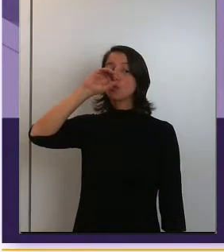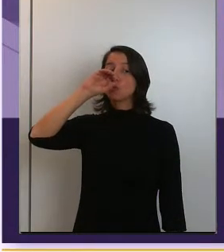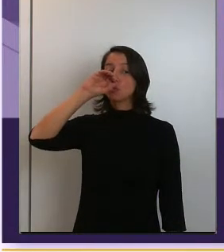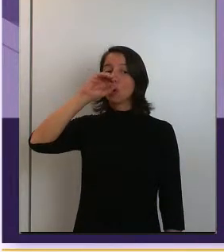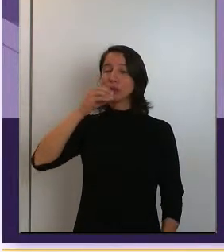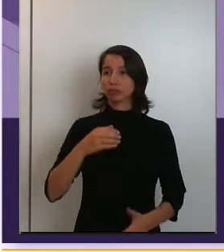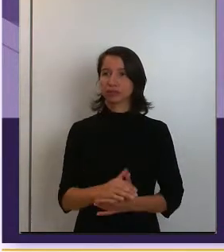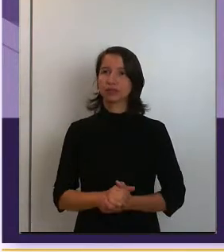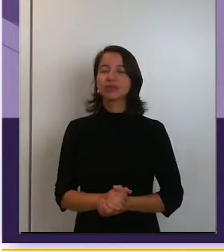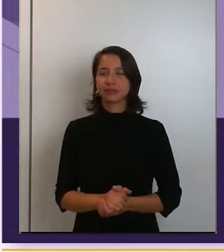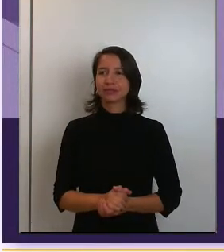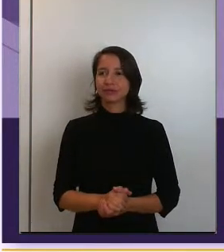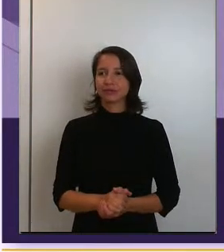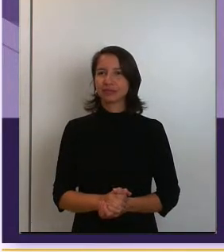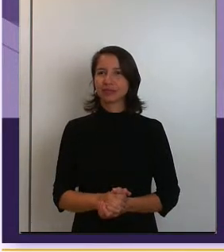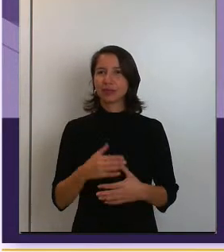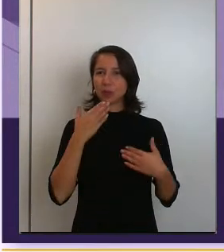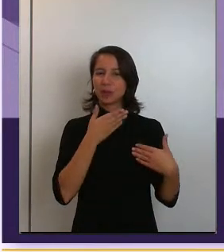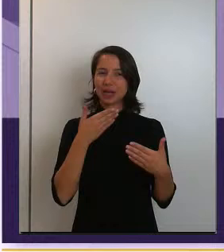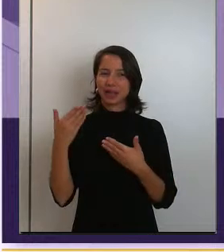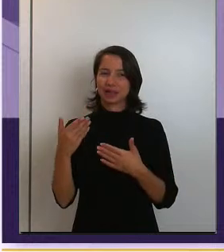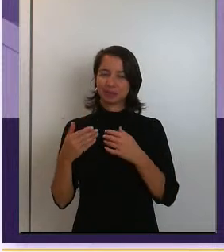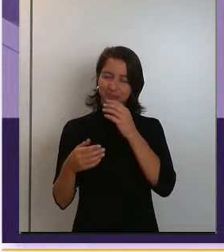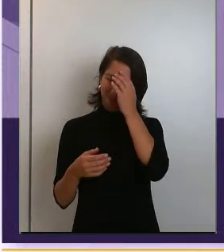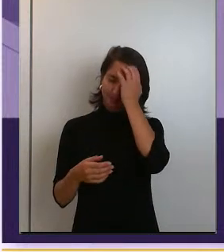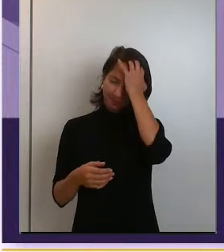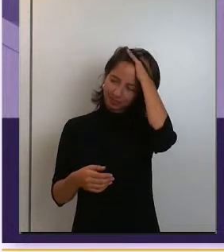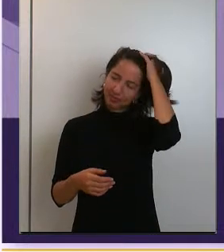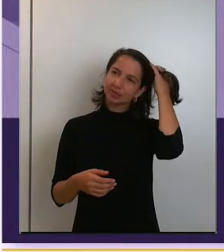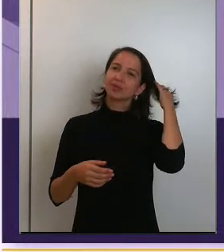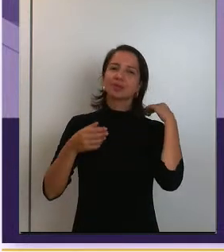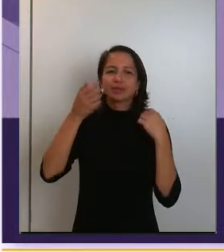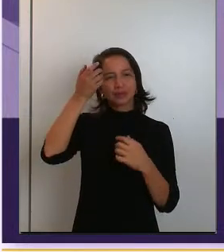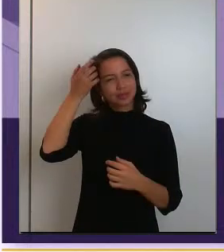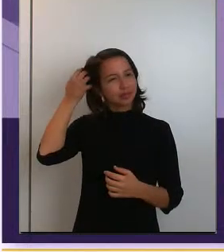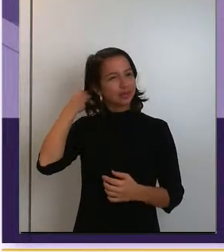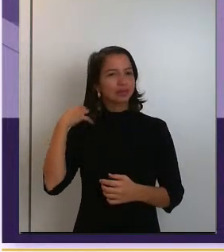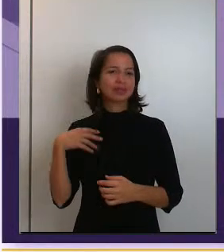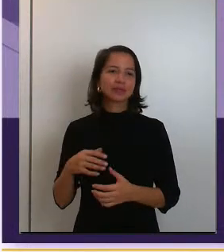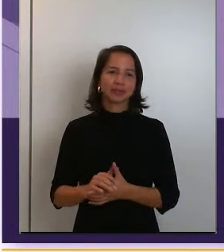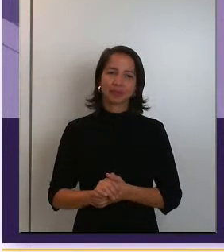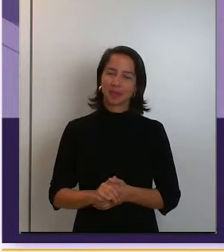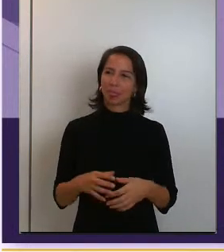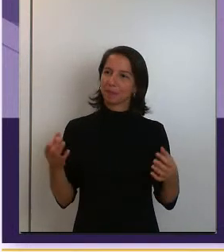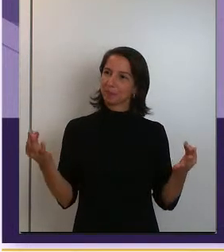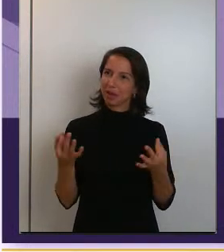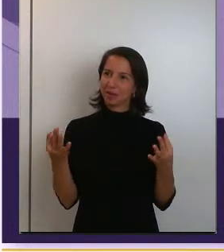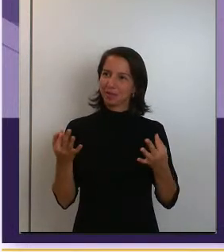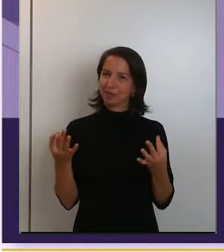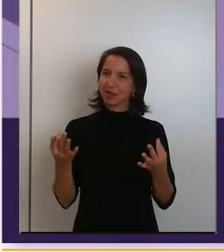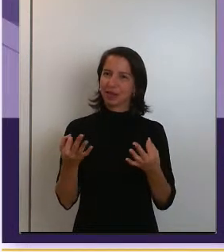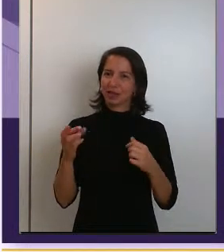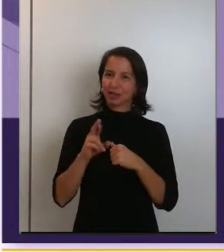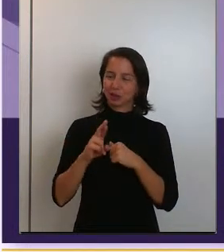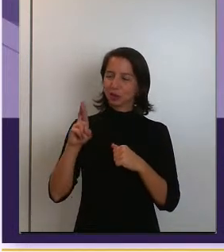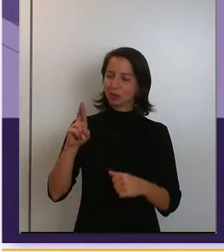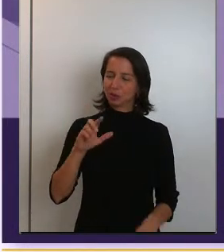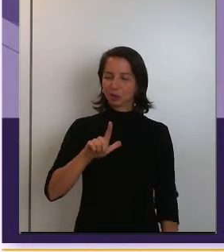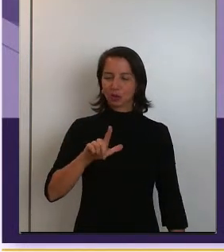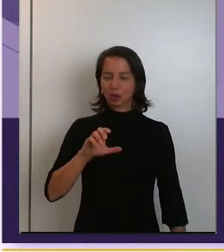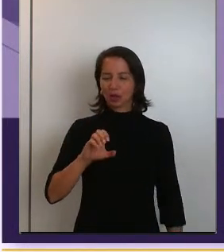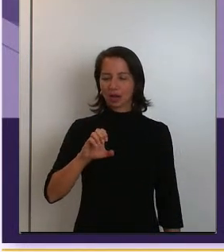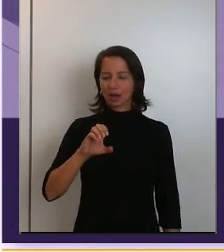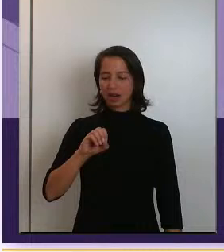trabalho. Obrigada. Perfeito. Doutor Leonardo, primeiro felicitar aí pelo esse conjunto de